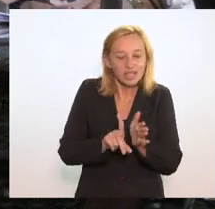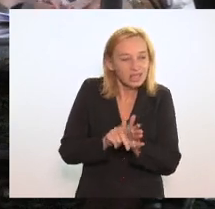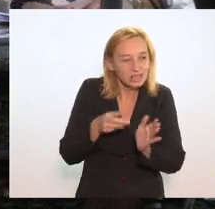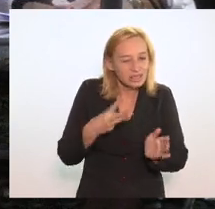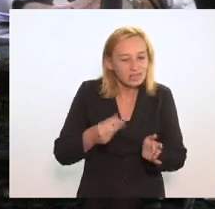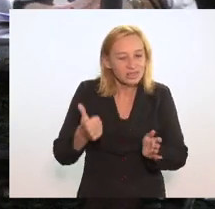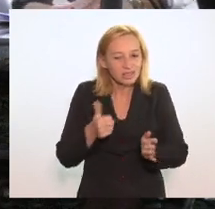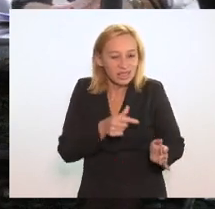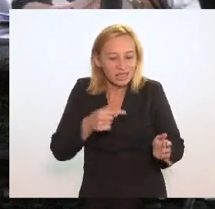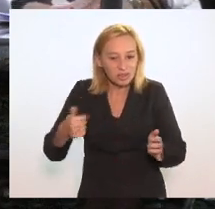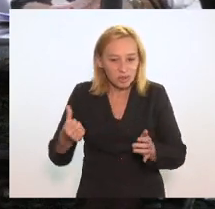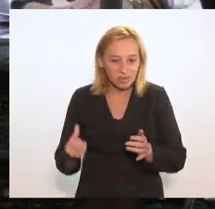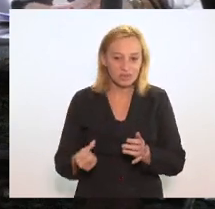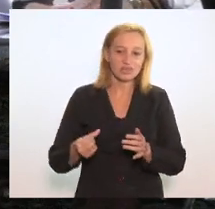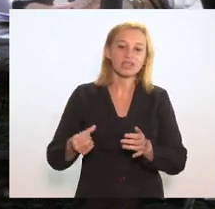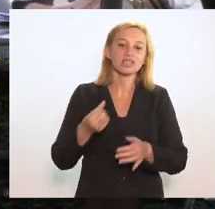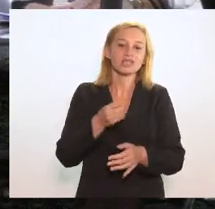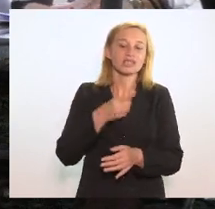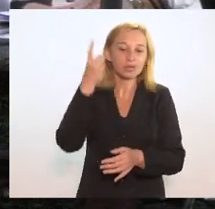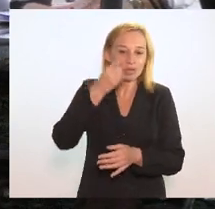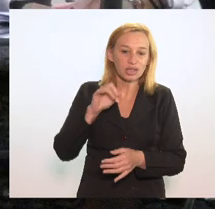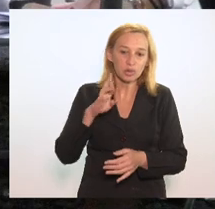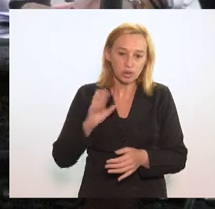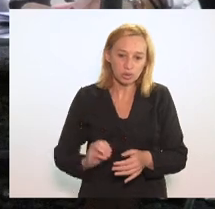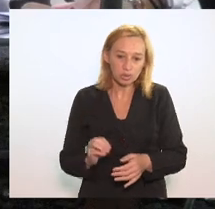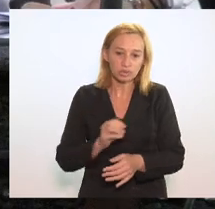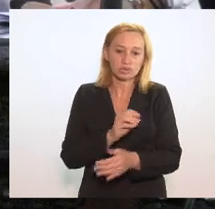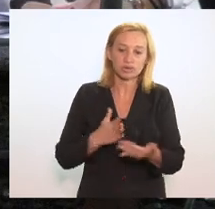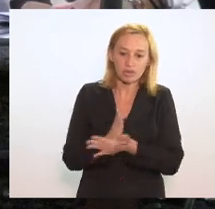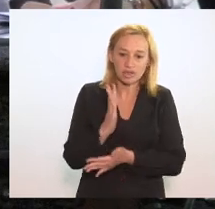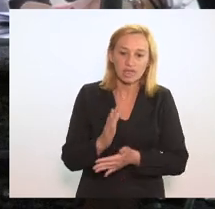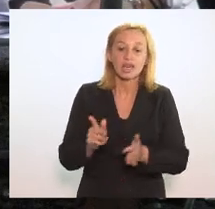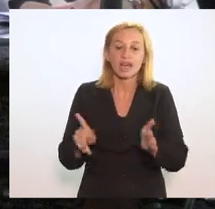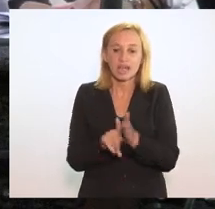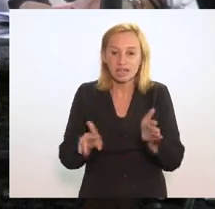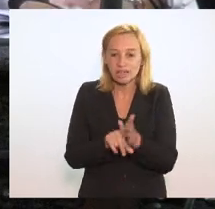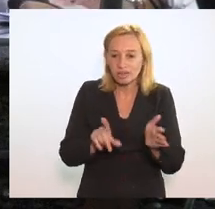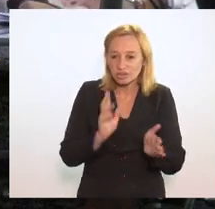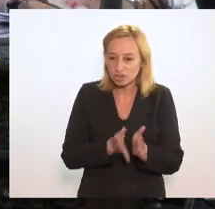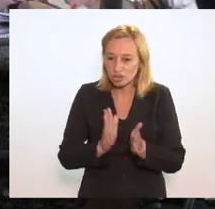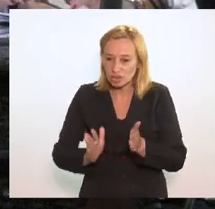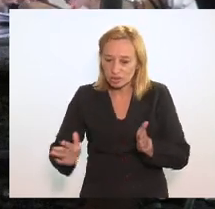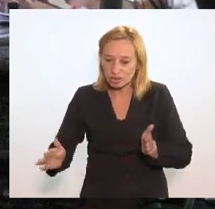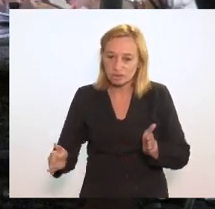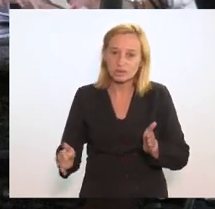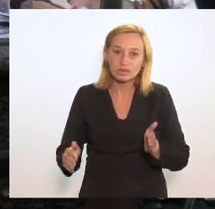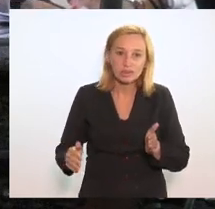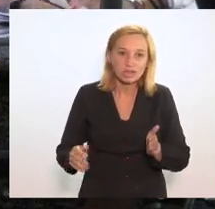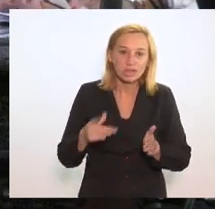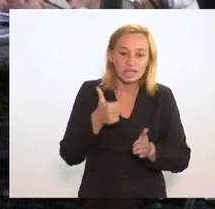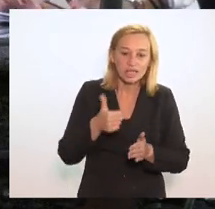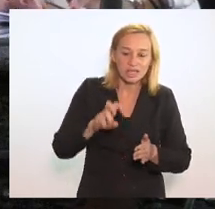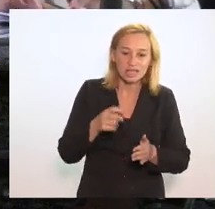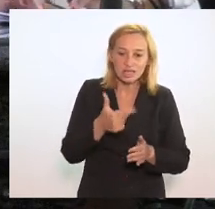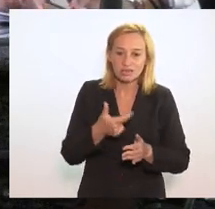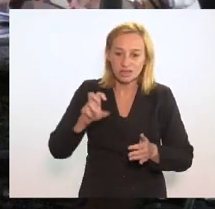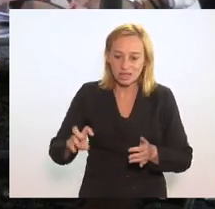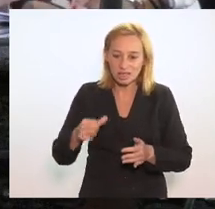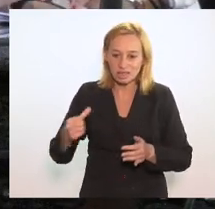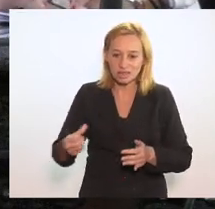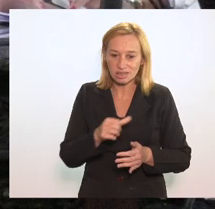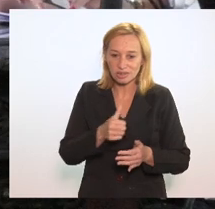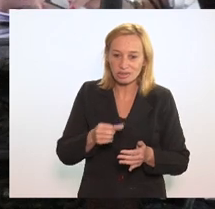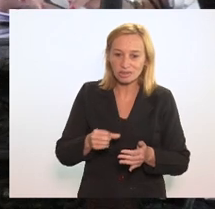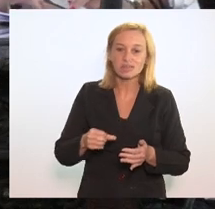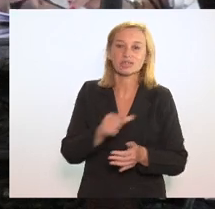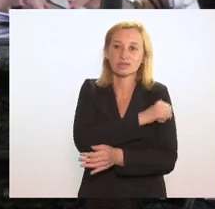lei 3676/21, deputado Eurico Júnior, senhores que aprovam nesse como estão aprovados. Requer inclusão na ordem do dia do projeto de lei 1555/19,